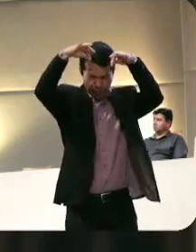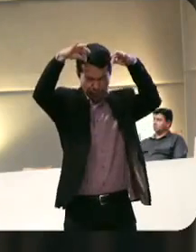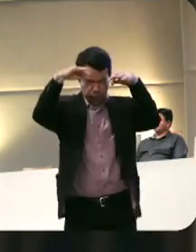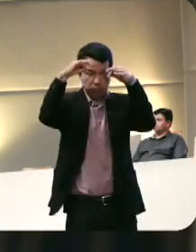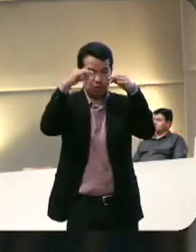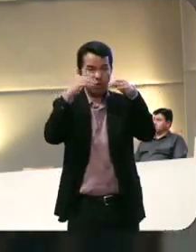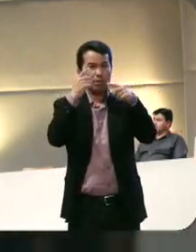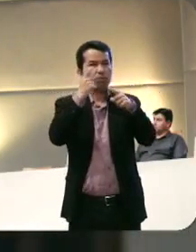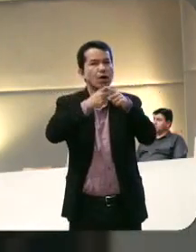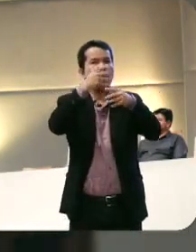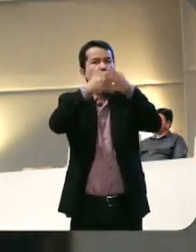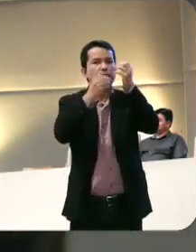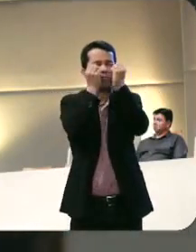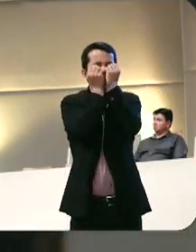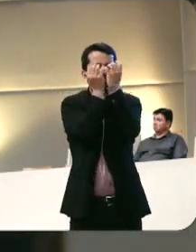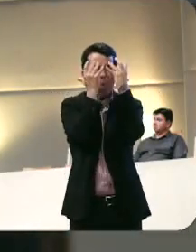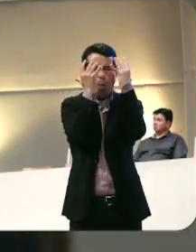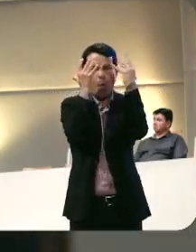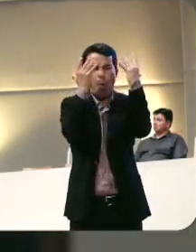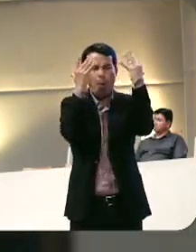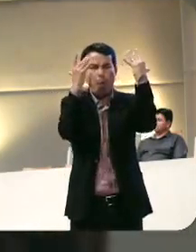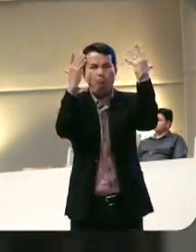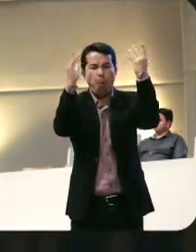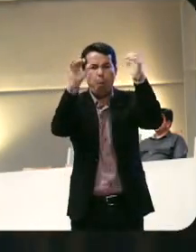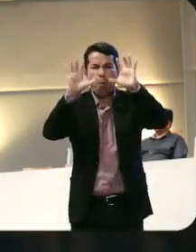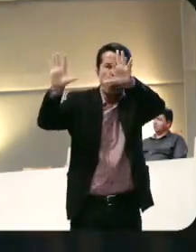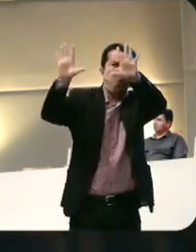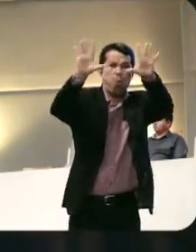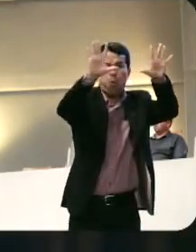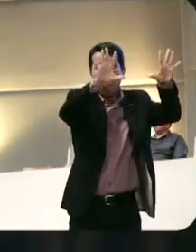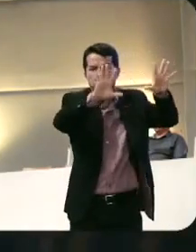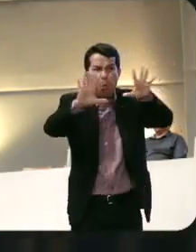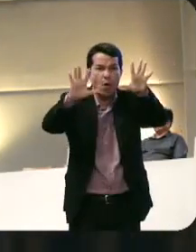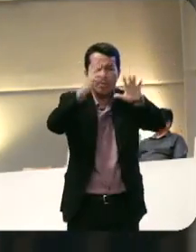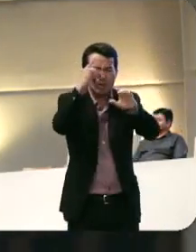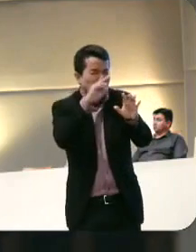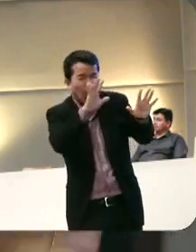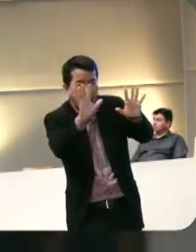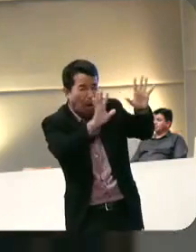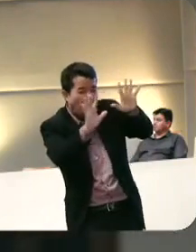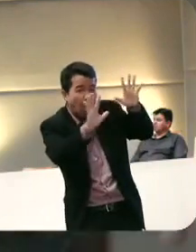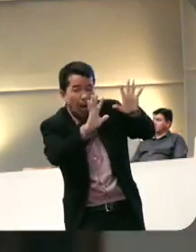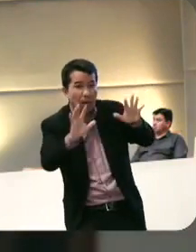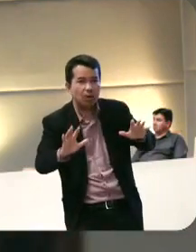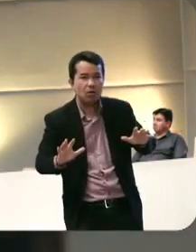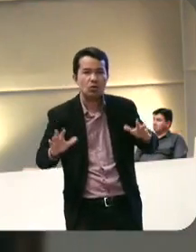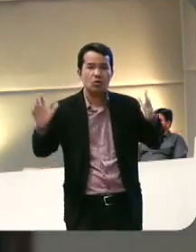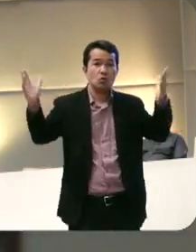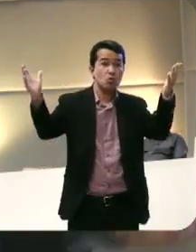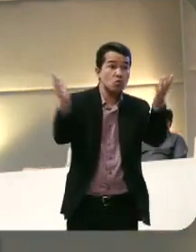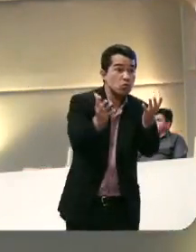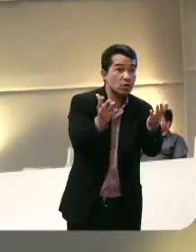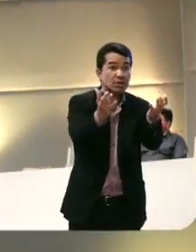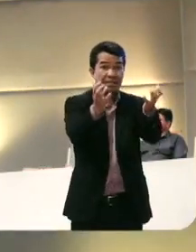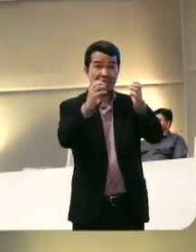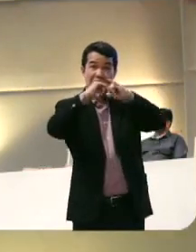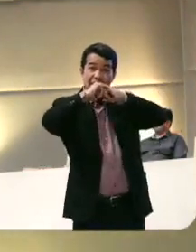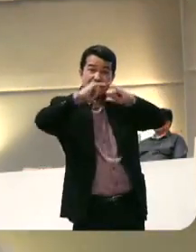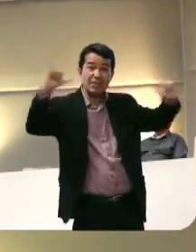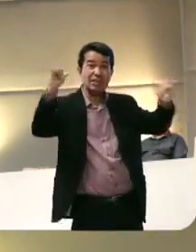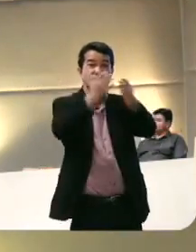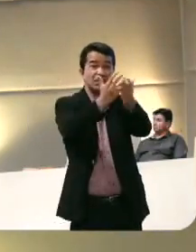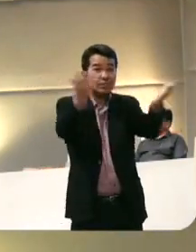nuvem. Ele tinha voltado aos altares antigos e os restaurado. Hoje eu vim dizer para você, Deus quer restaurar